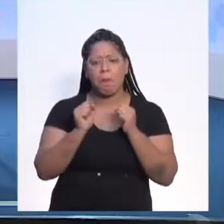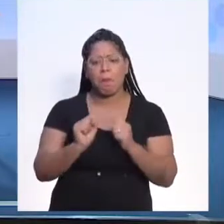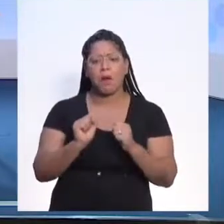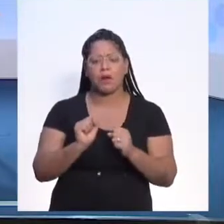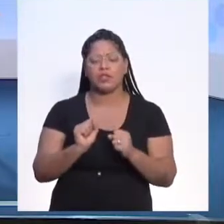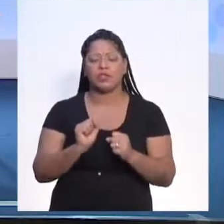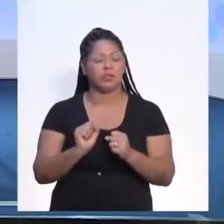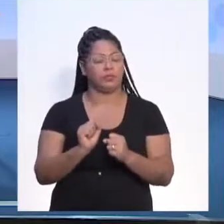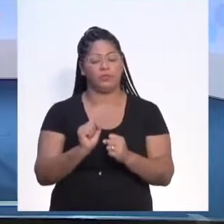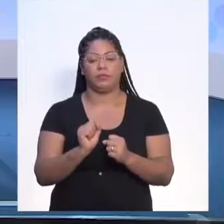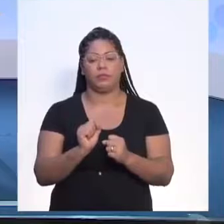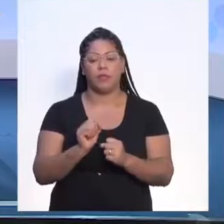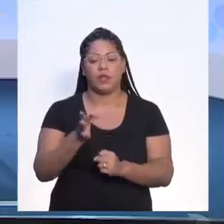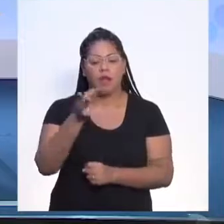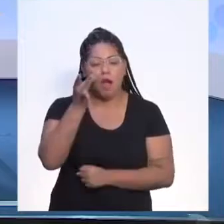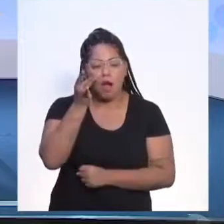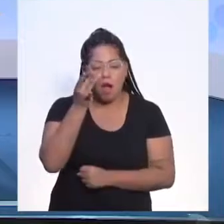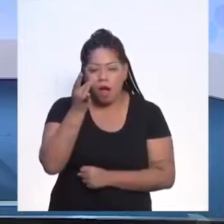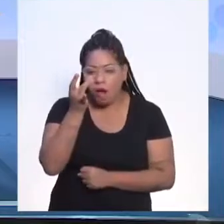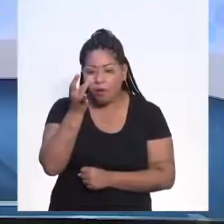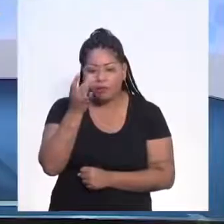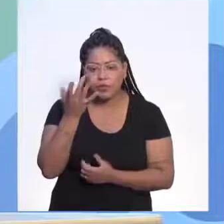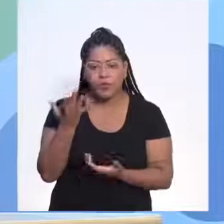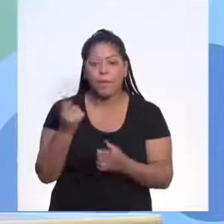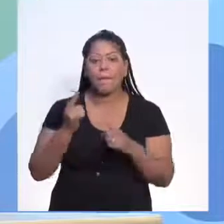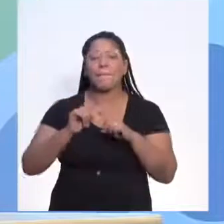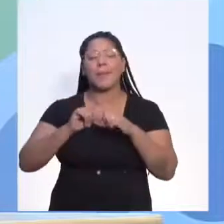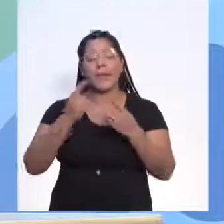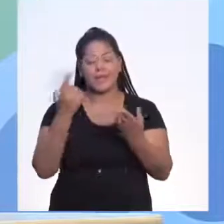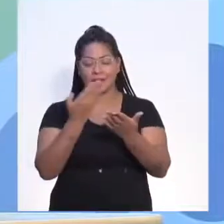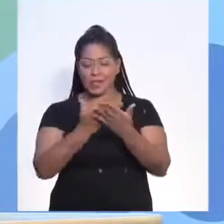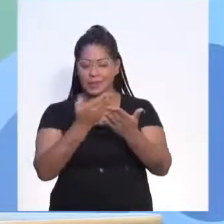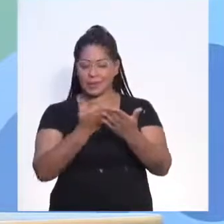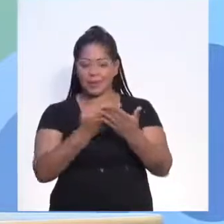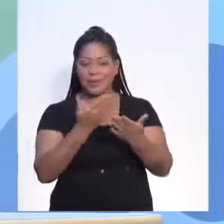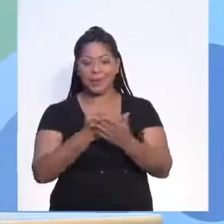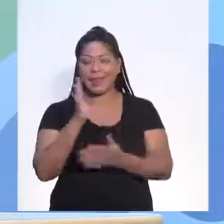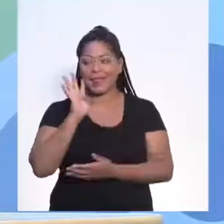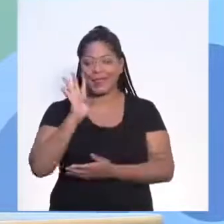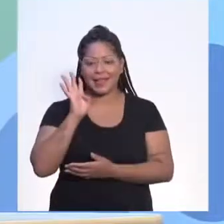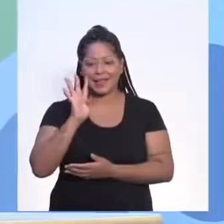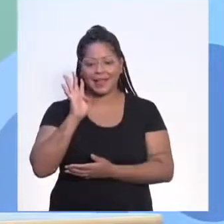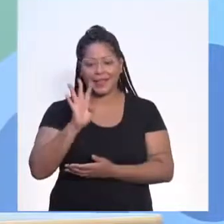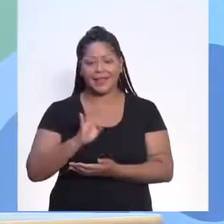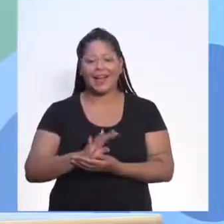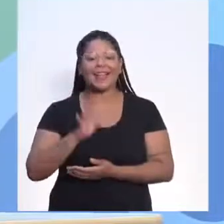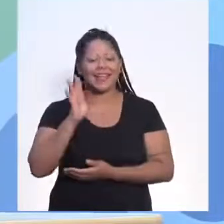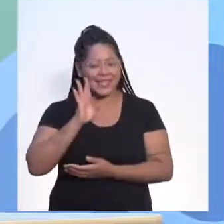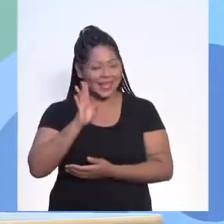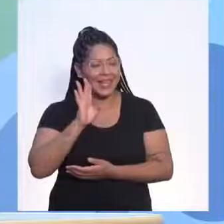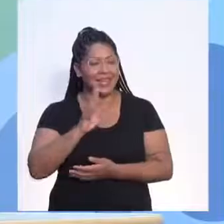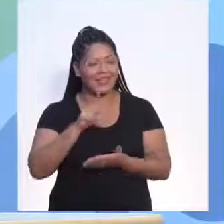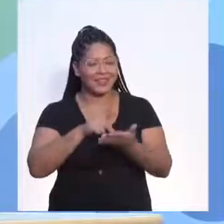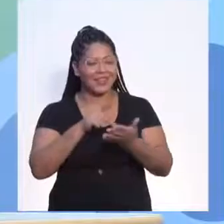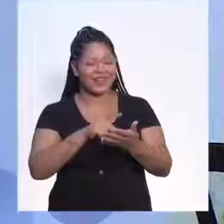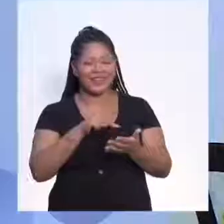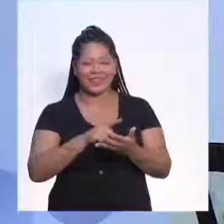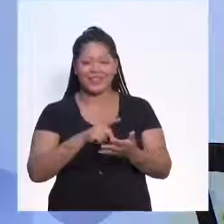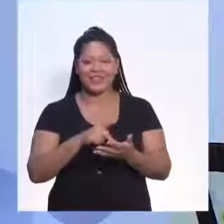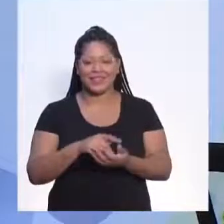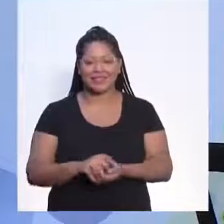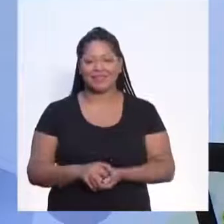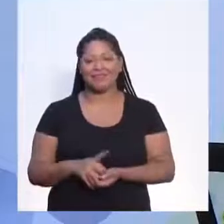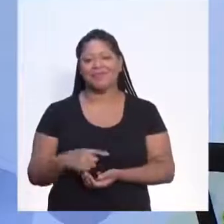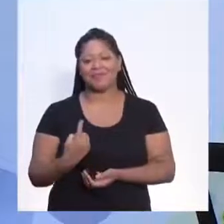pausas nas transmissões, mas está bem bacana a aula, independentemente disso. É verdade, eu estou até me divertindo. Assim, demais. Estou me